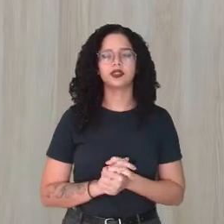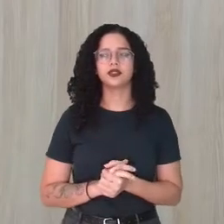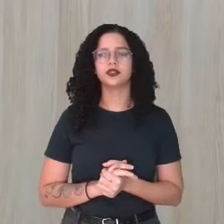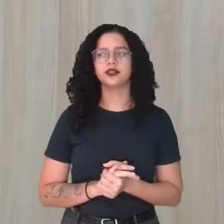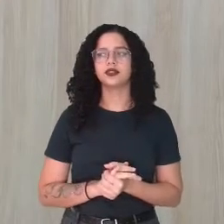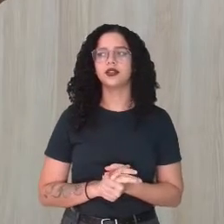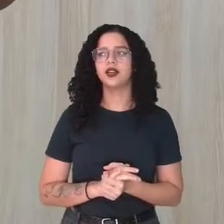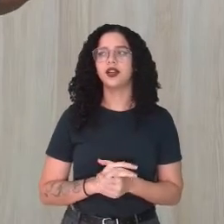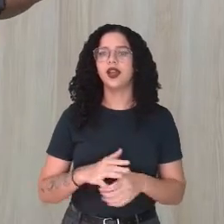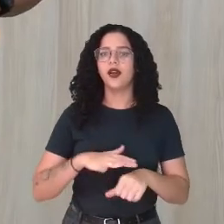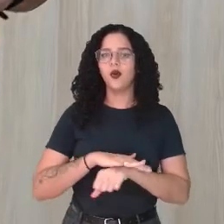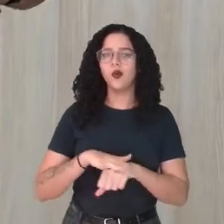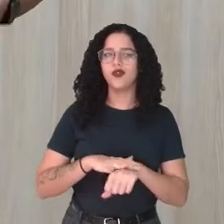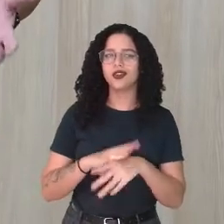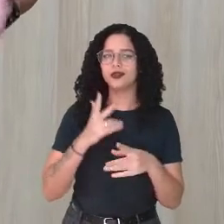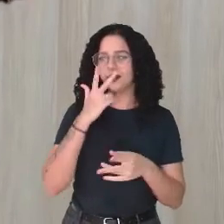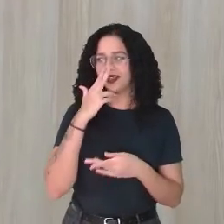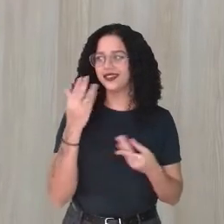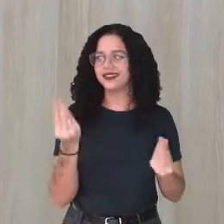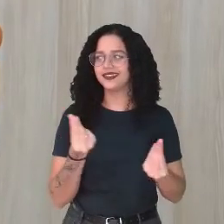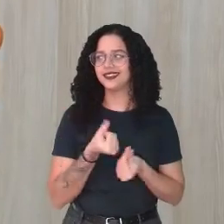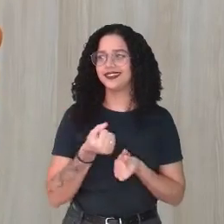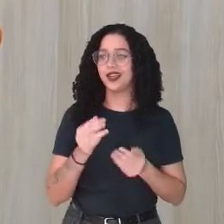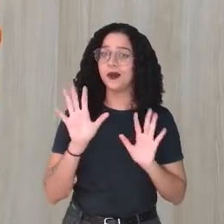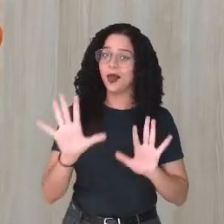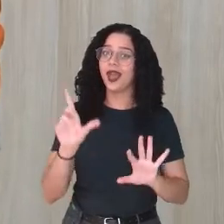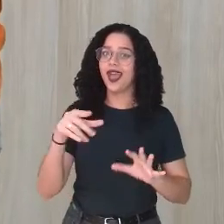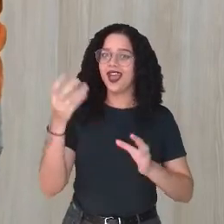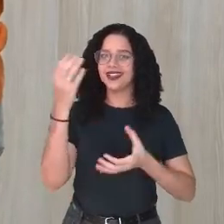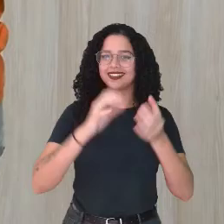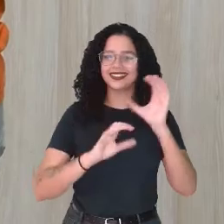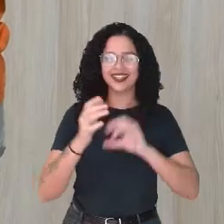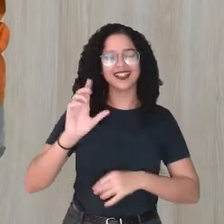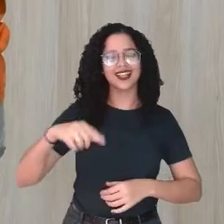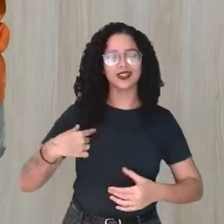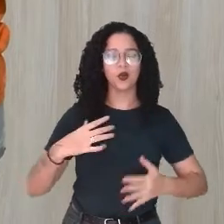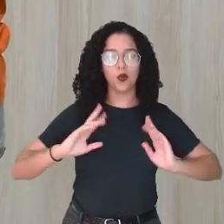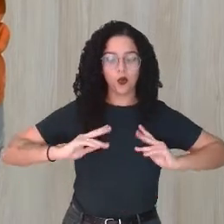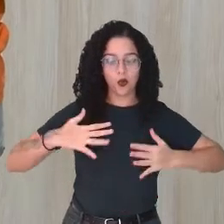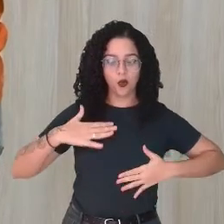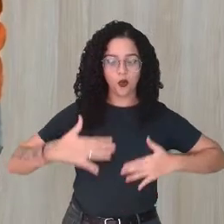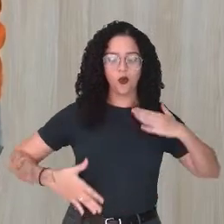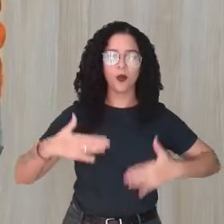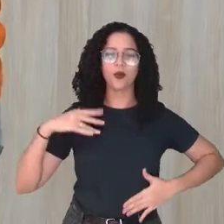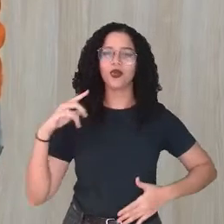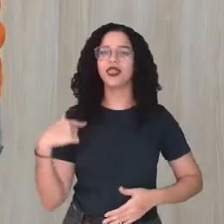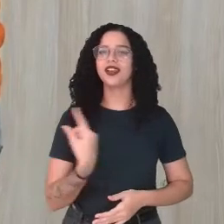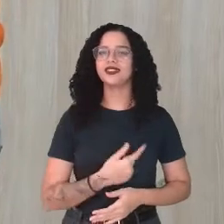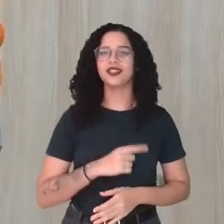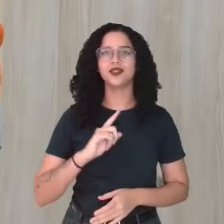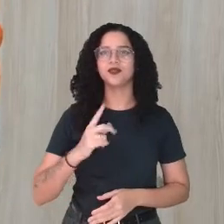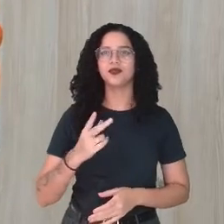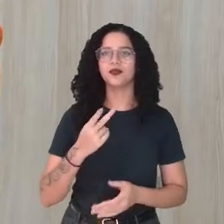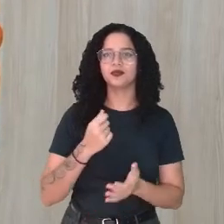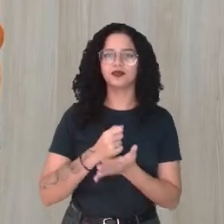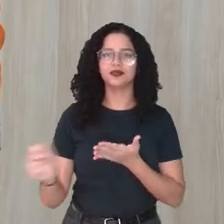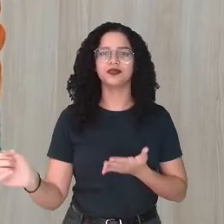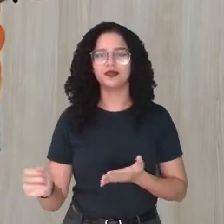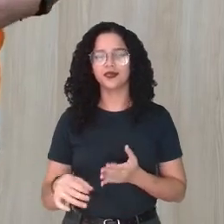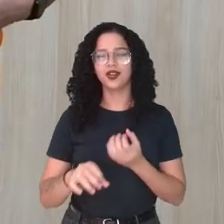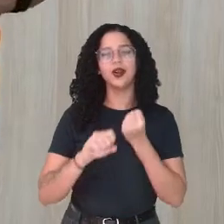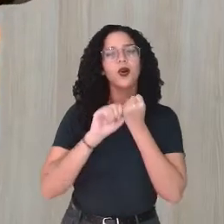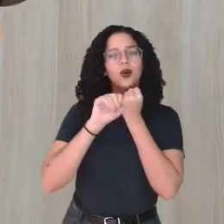é uma conversa meia troncha, mas é a ciência, é o organismo da gente. Não é? Eu não vou fugir disso. né? Tanto o arroto,